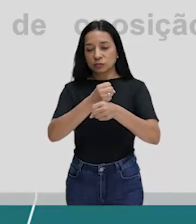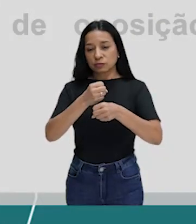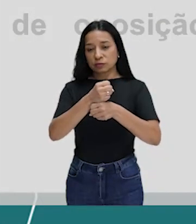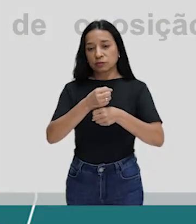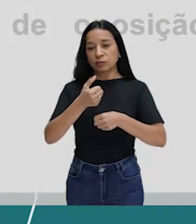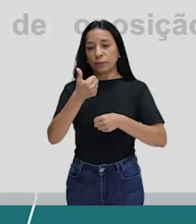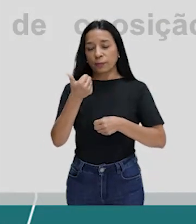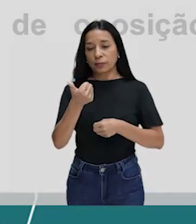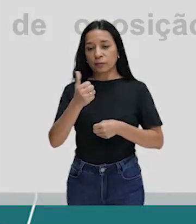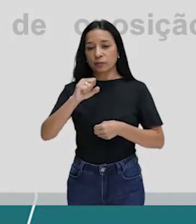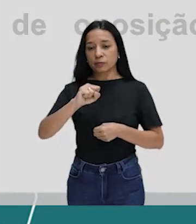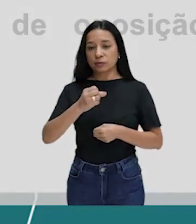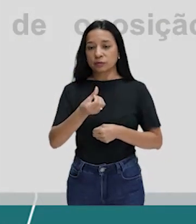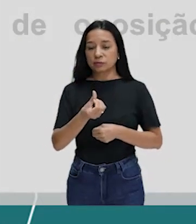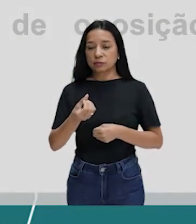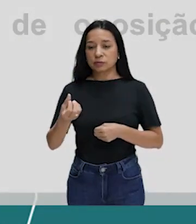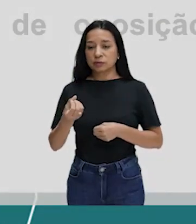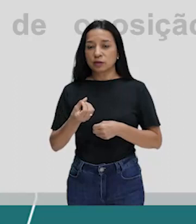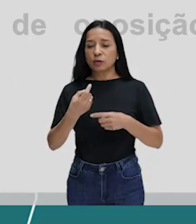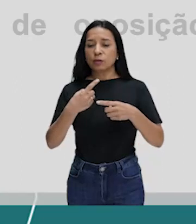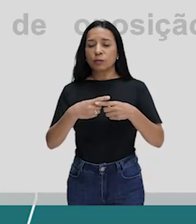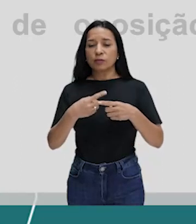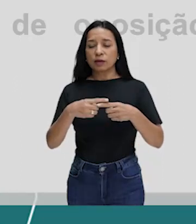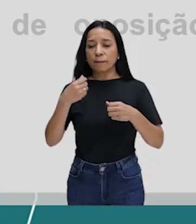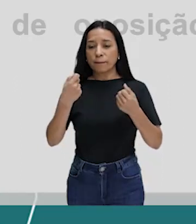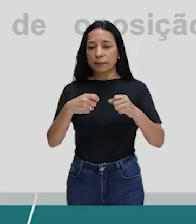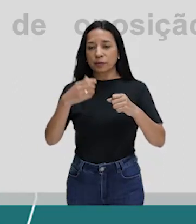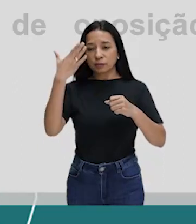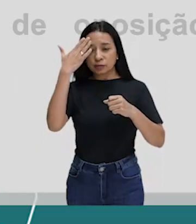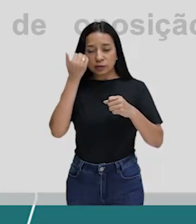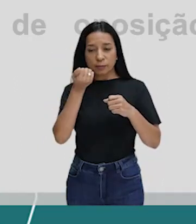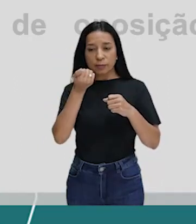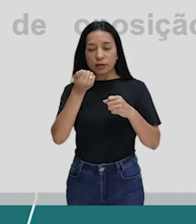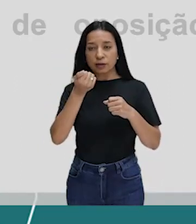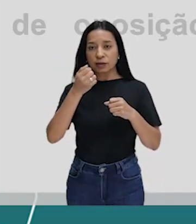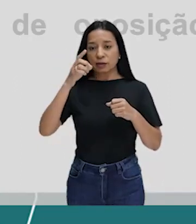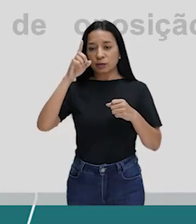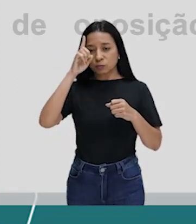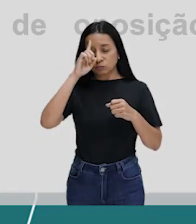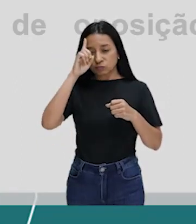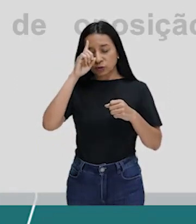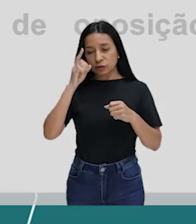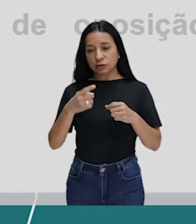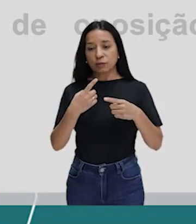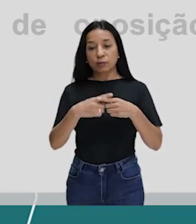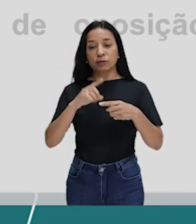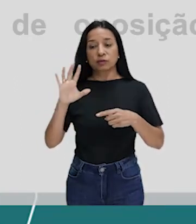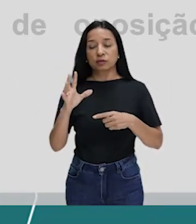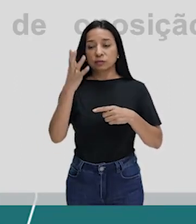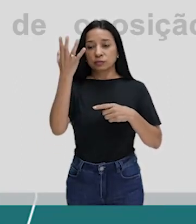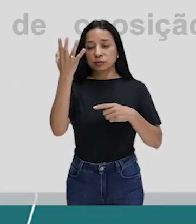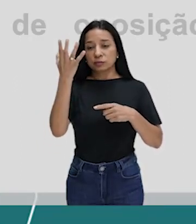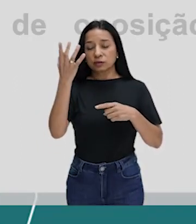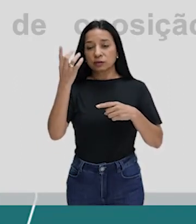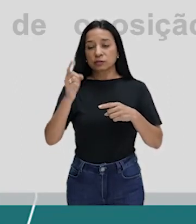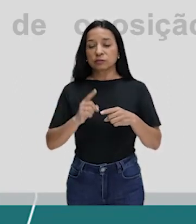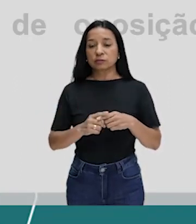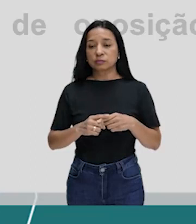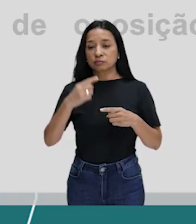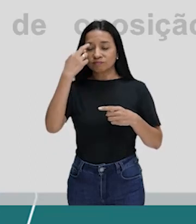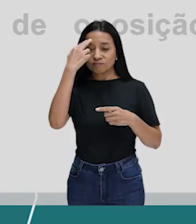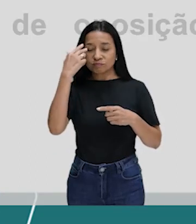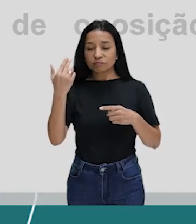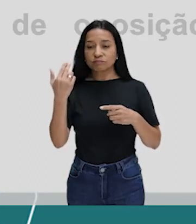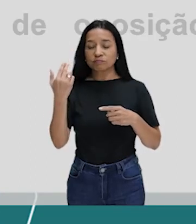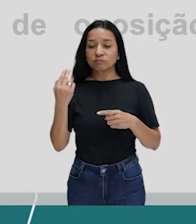1866. Por que nós nos atemos às datas? Por causa dos acontecimentos, né, dos fatos históricos